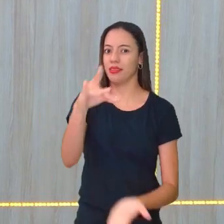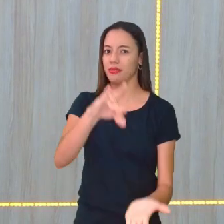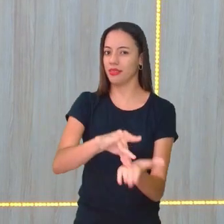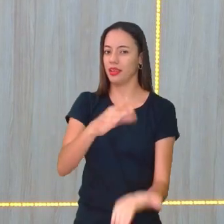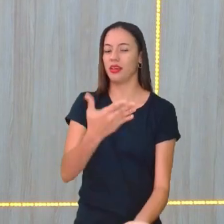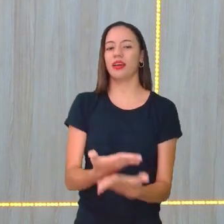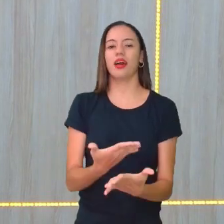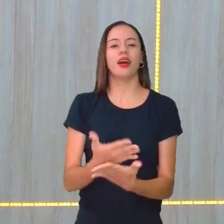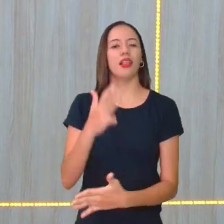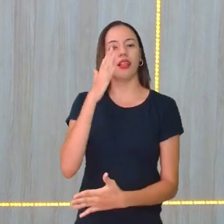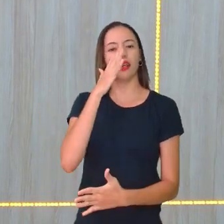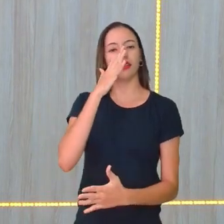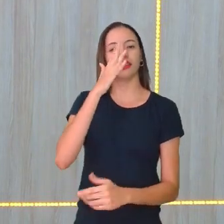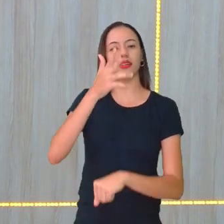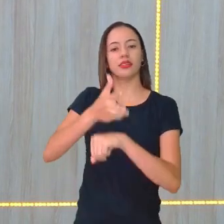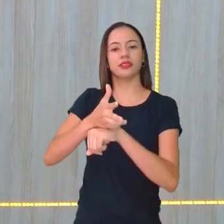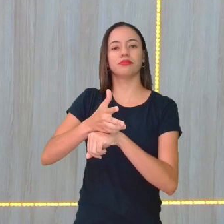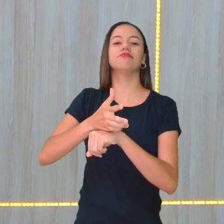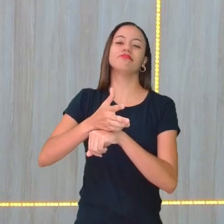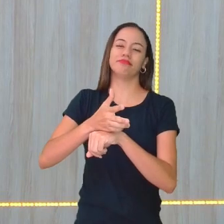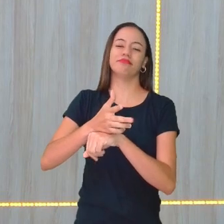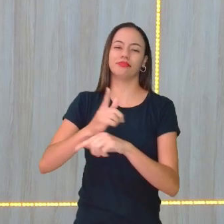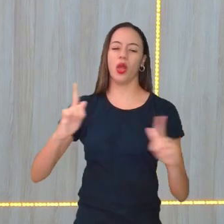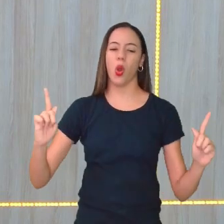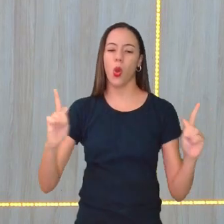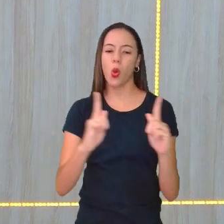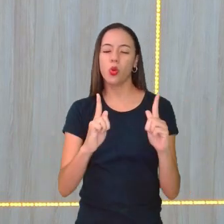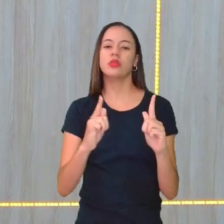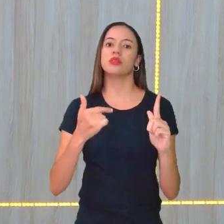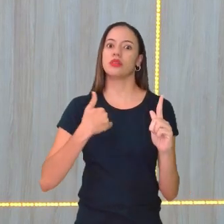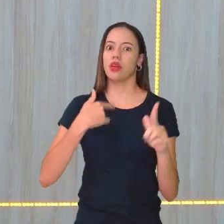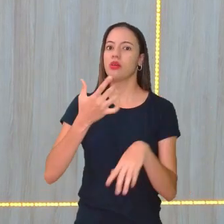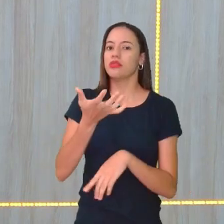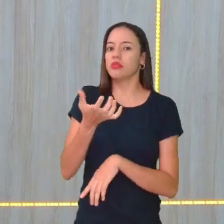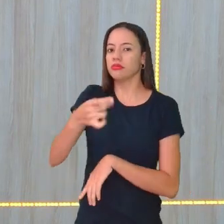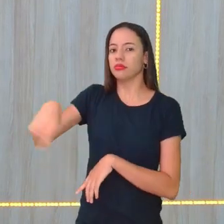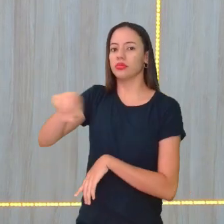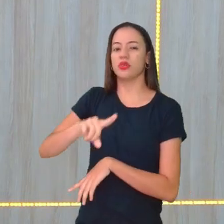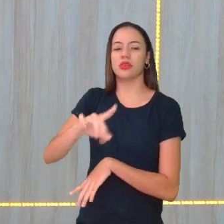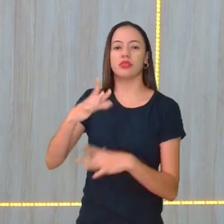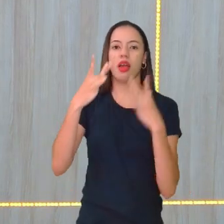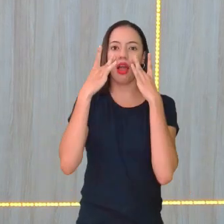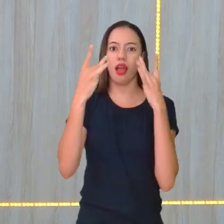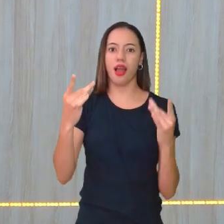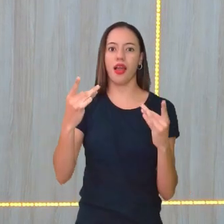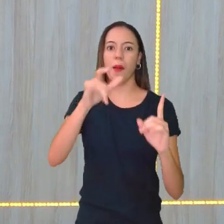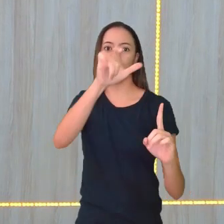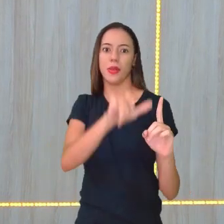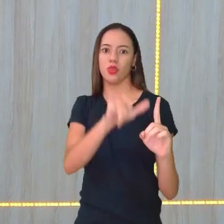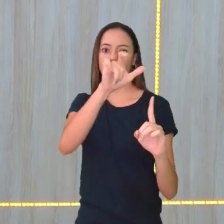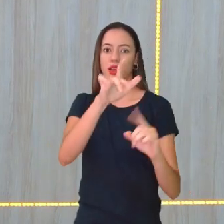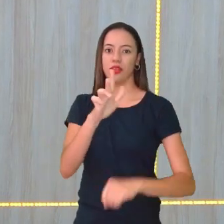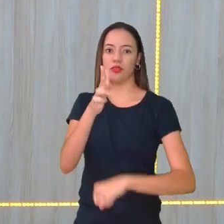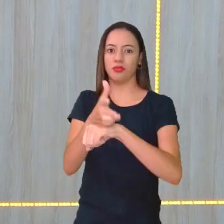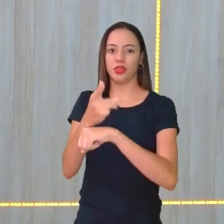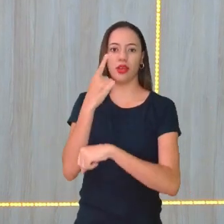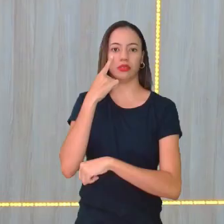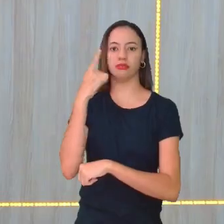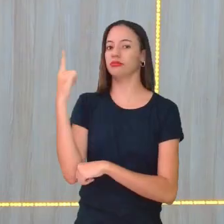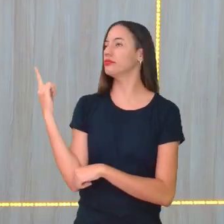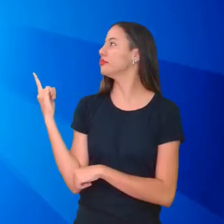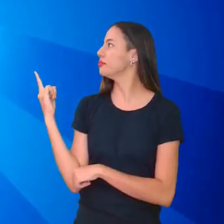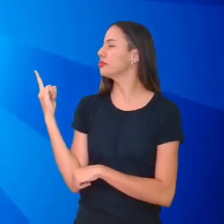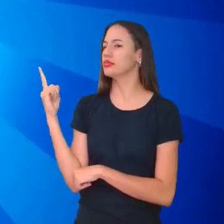aula assistindo um videozinho curto. Eu quero que vocês prestem atenção no personagem desse vídeo. Aí, ó,